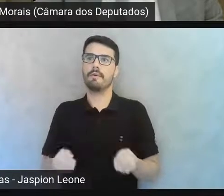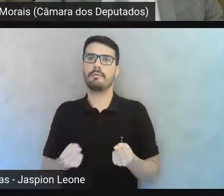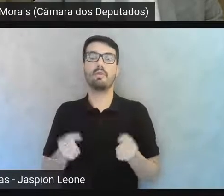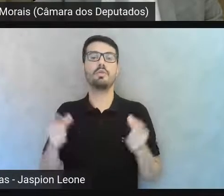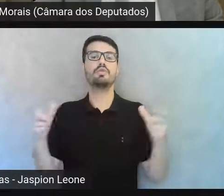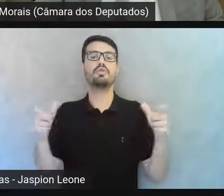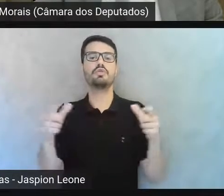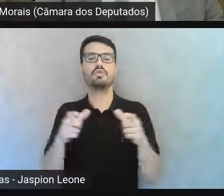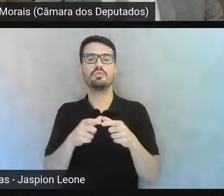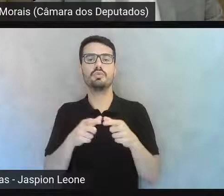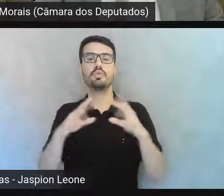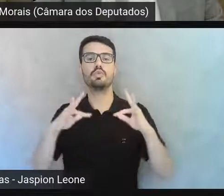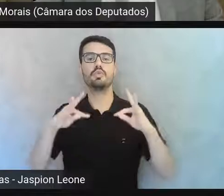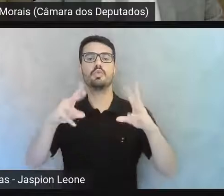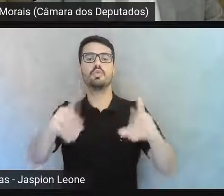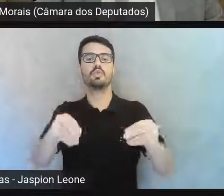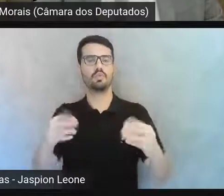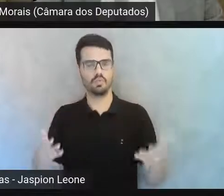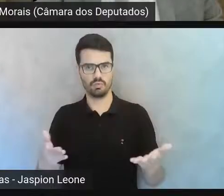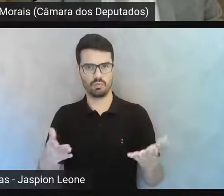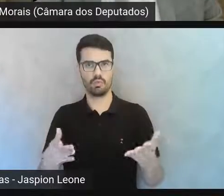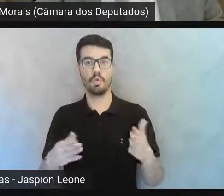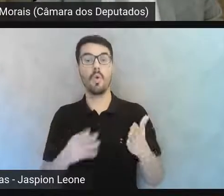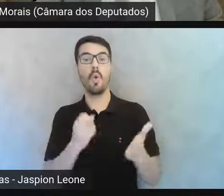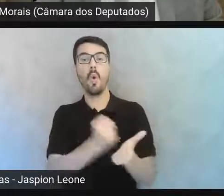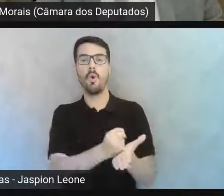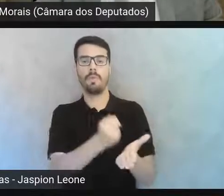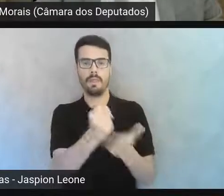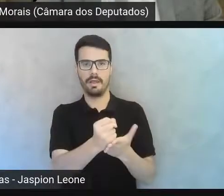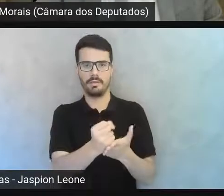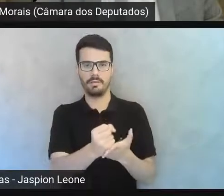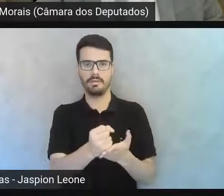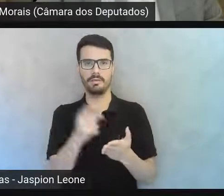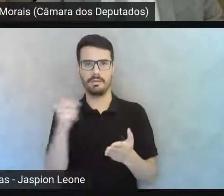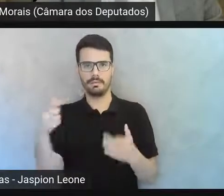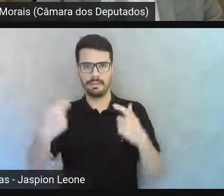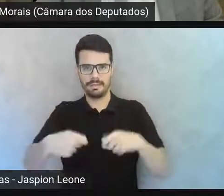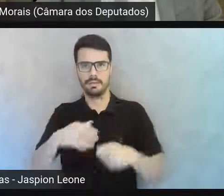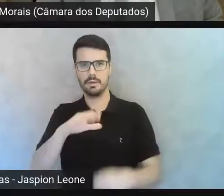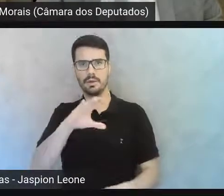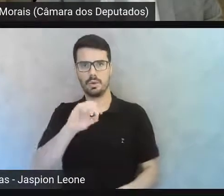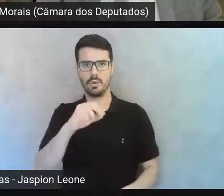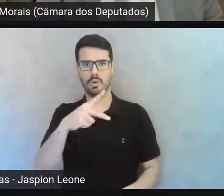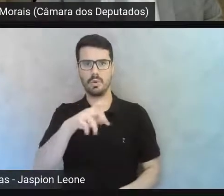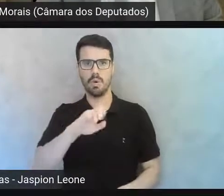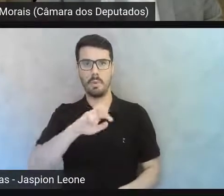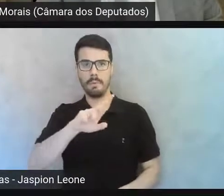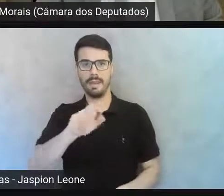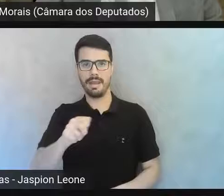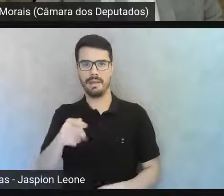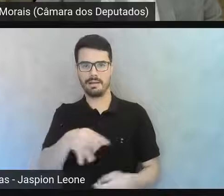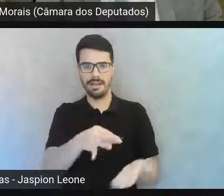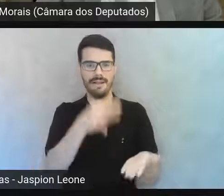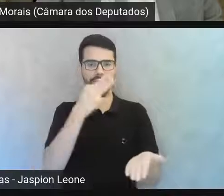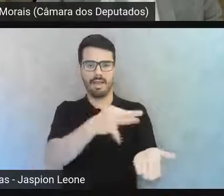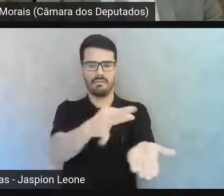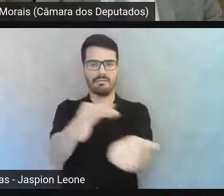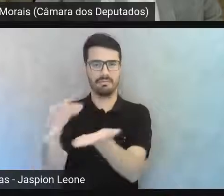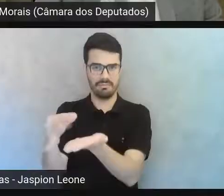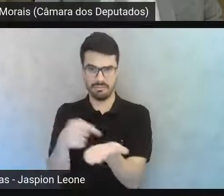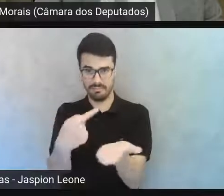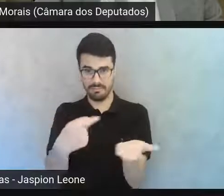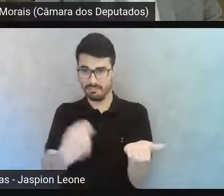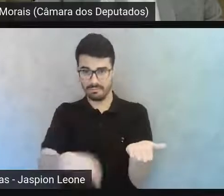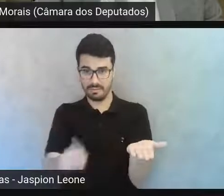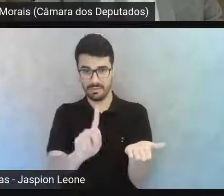reduzir totalmente. Se vai reduzir totalmente, eu preciso da copeira? Não. Aí eu sou gestor de contrato,